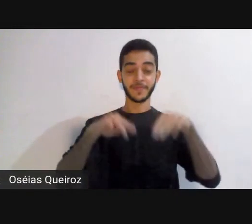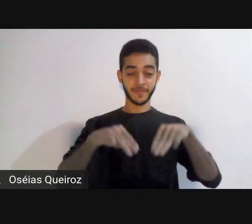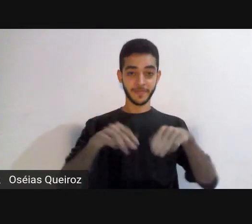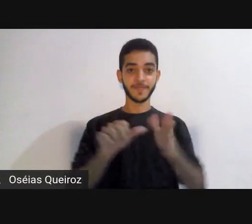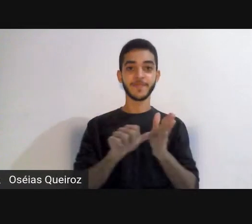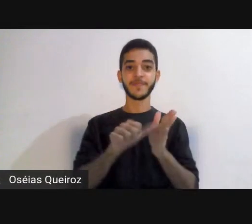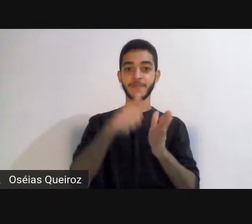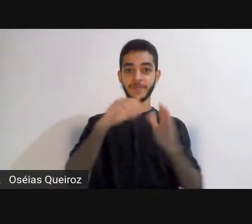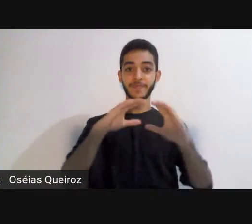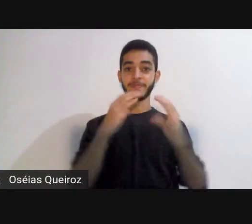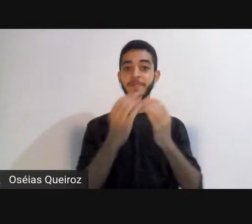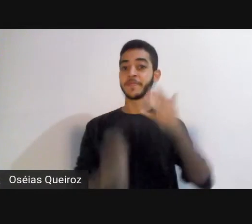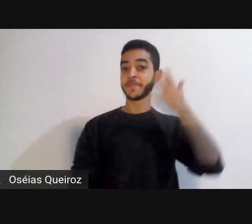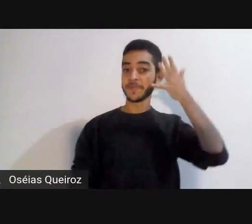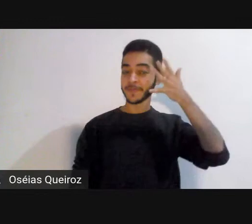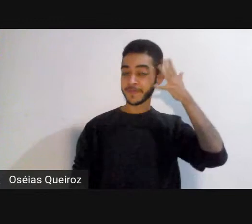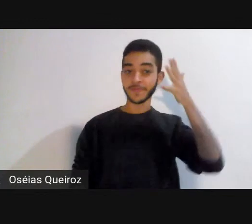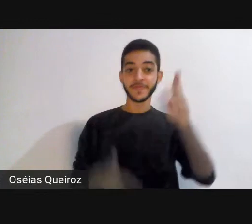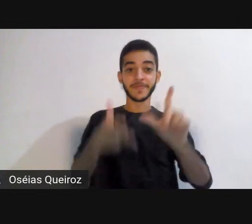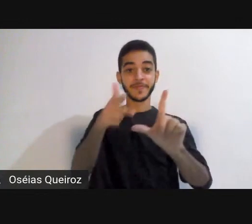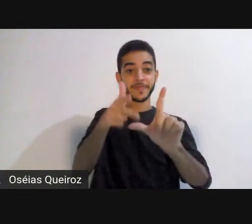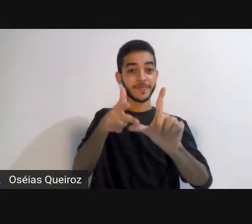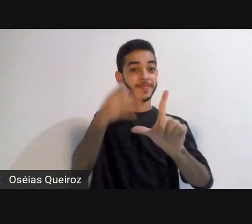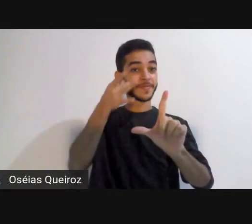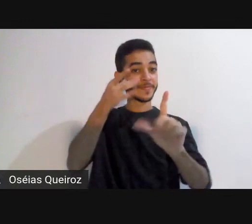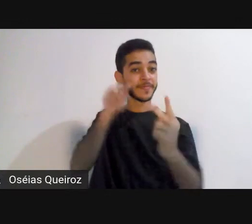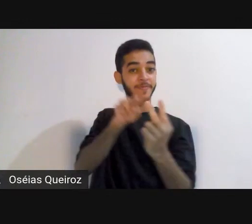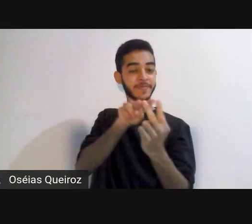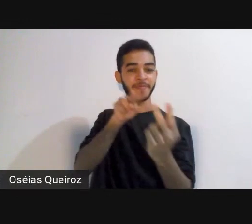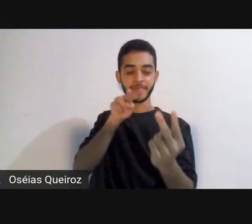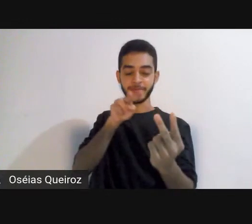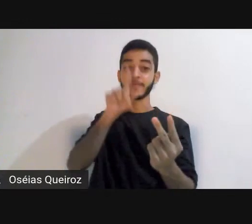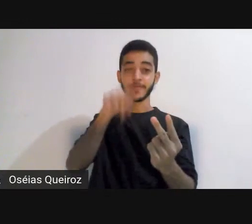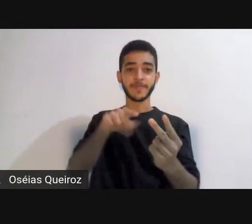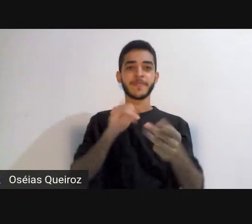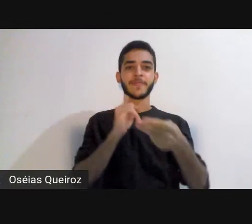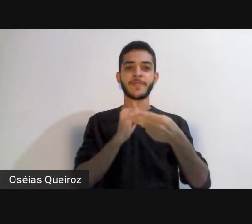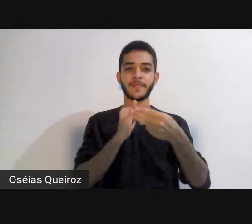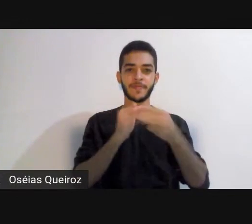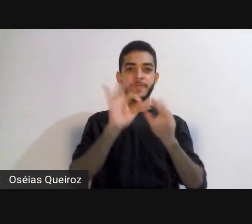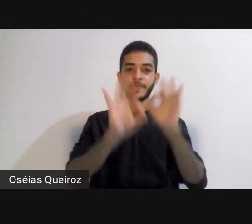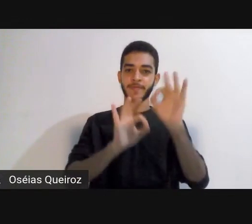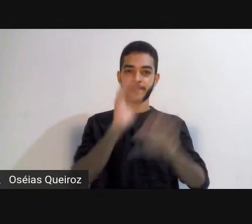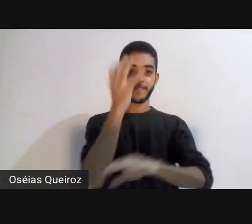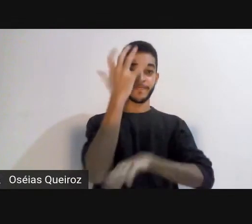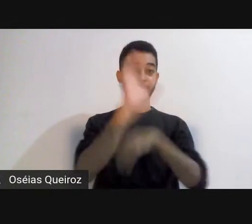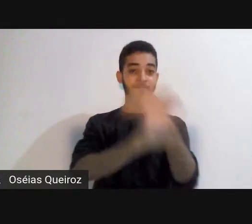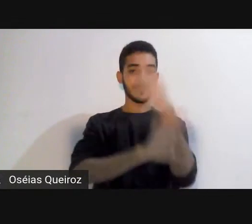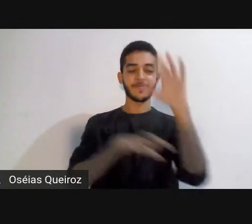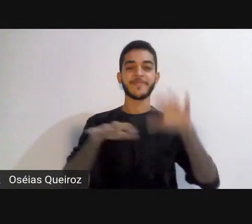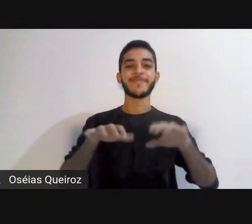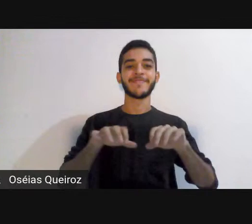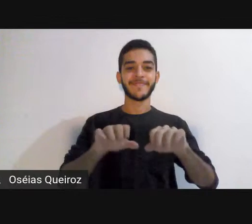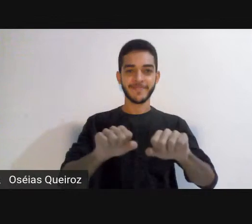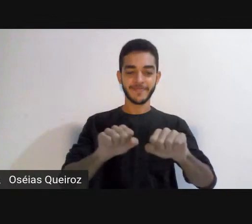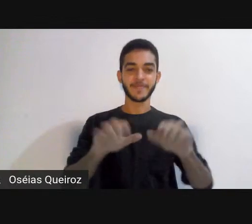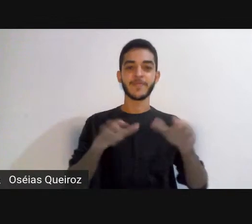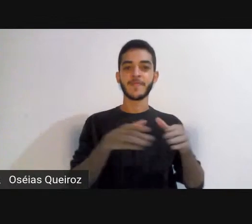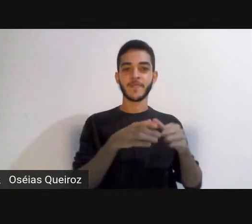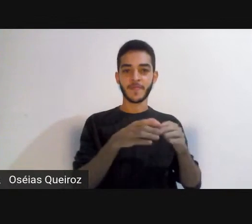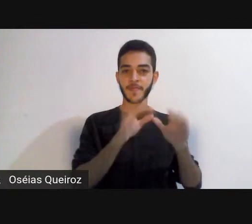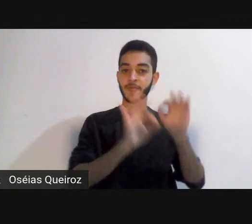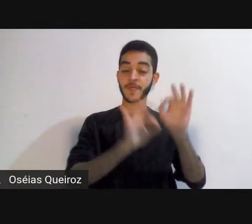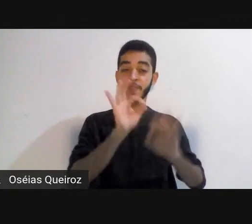de cultivo de moluscos. Este evento, que é uma promoção do IFMA Campus São Luís Maracanã, pelo Núcleo de